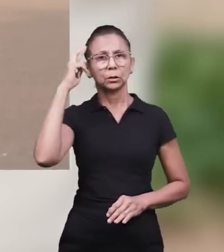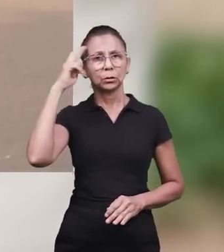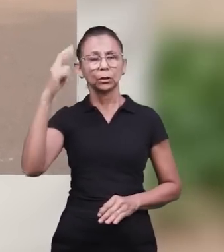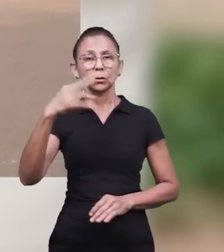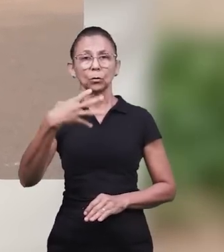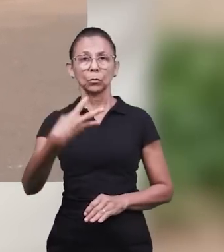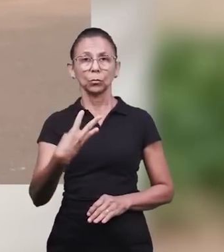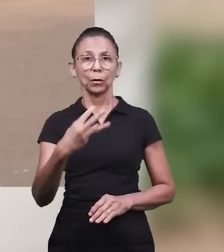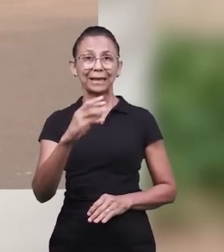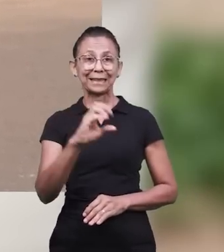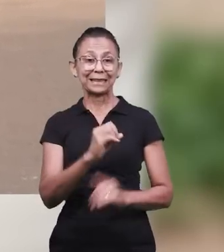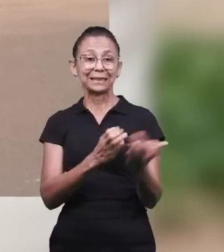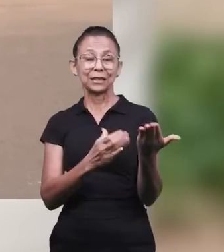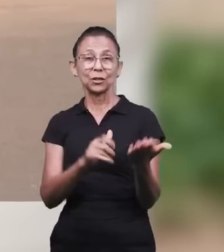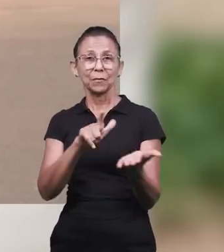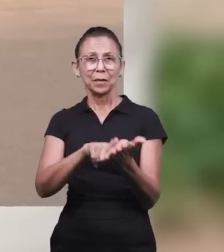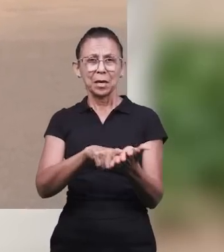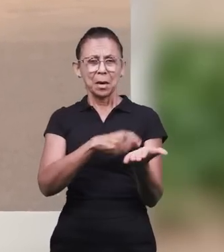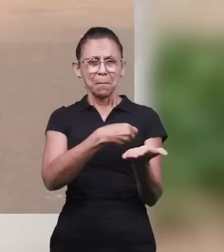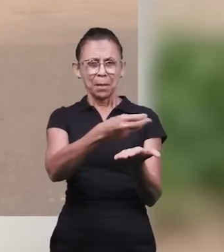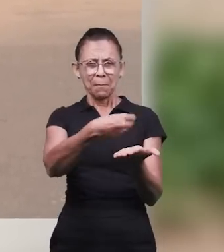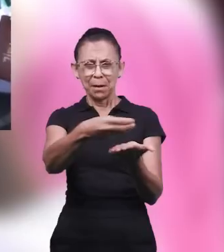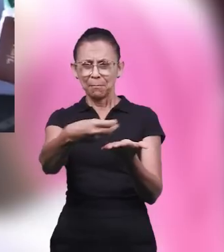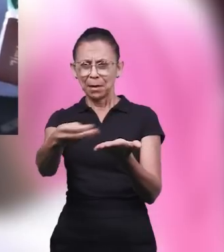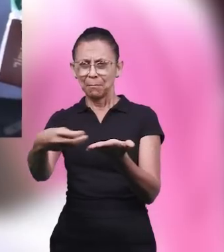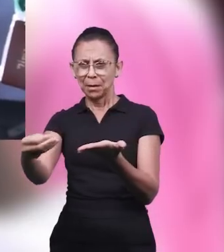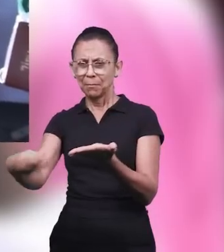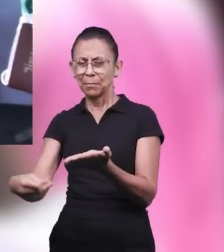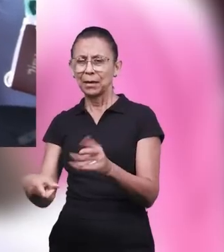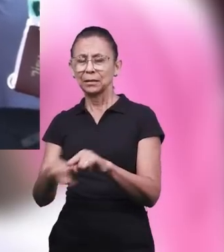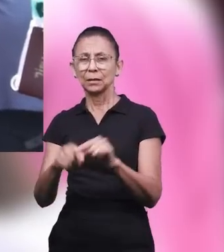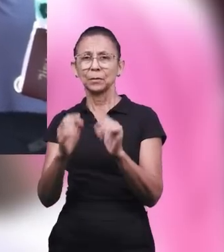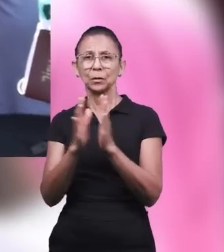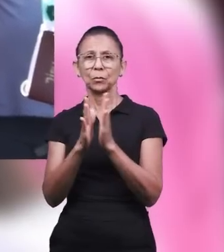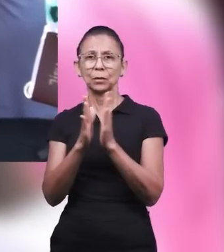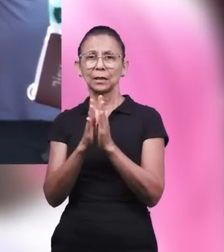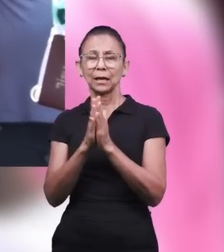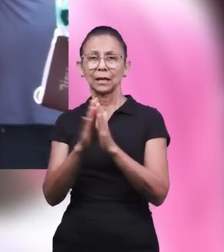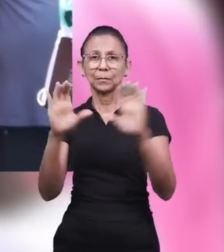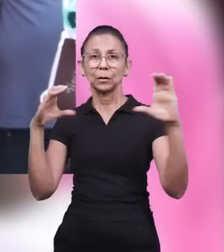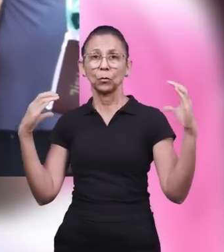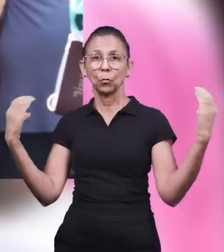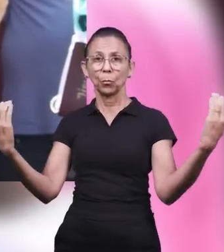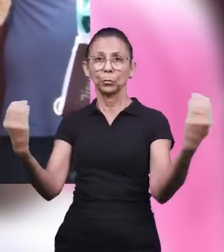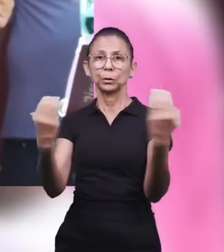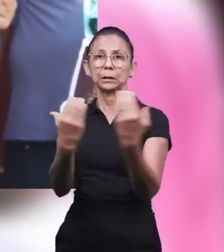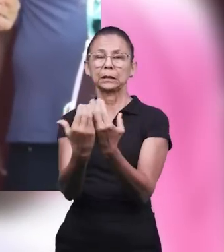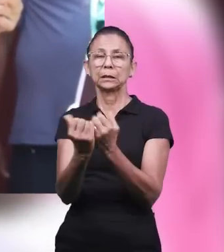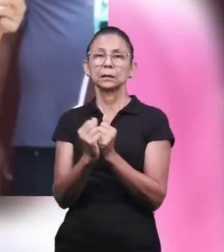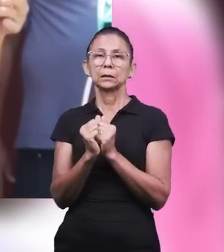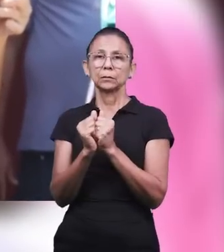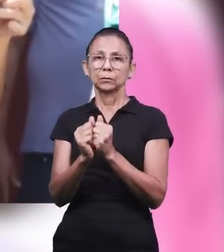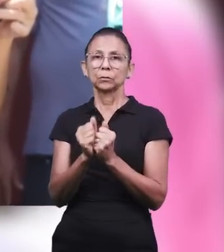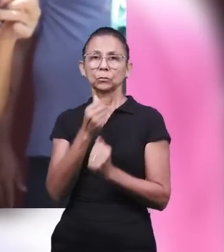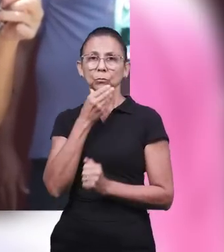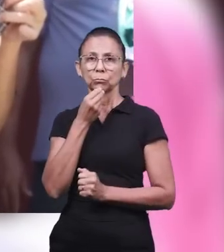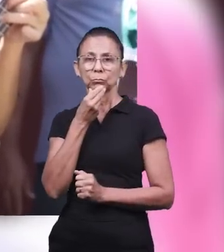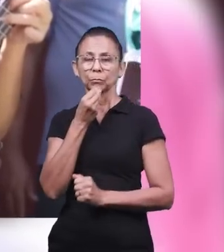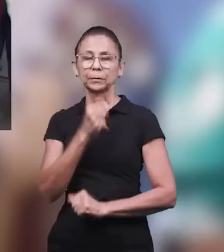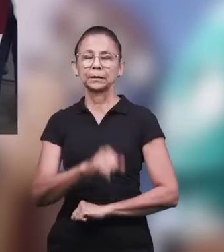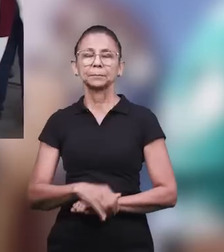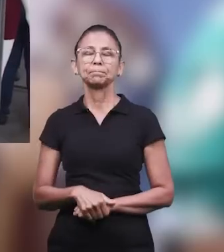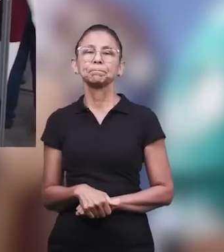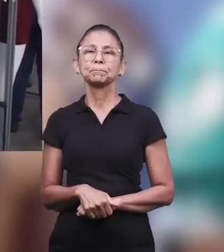jovens entregaram centenas de convites e ainda oraram pela comunidade junto com os varões que os acompanharam.